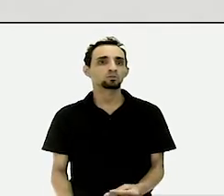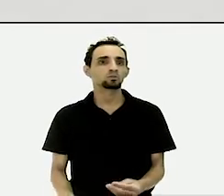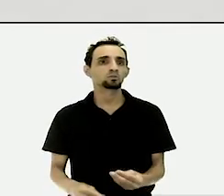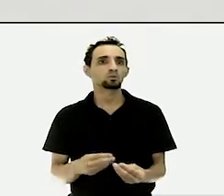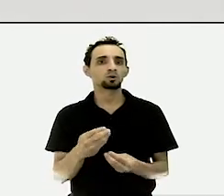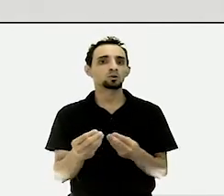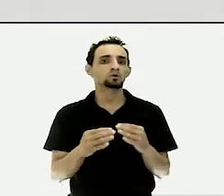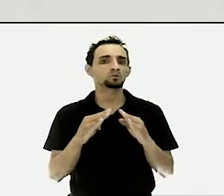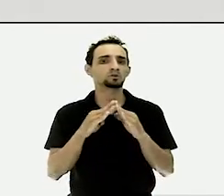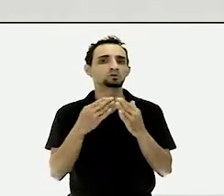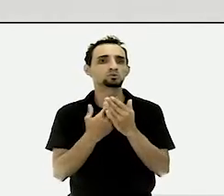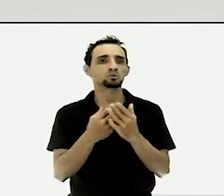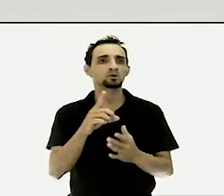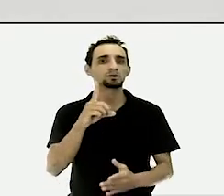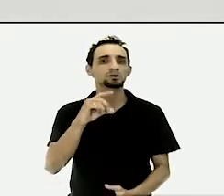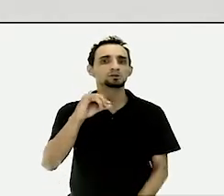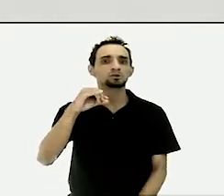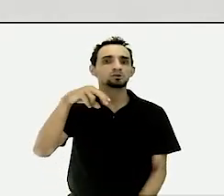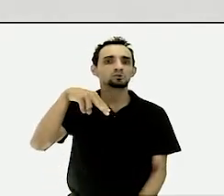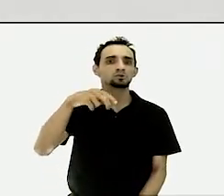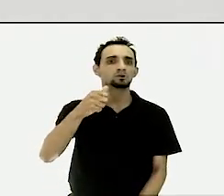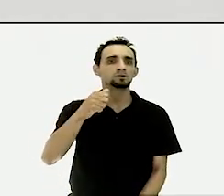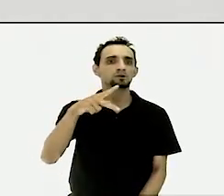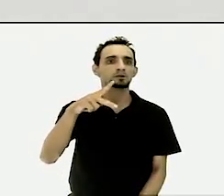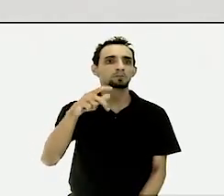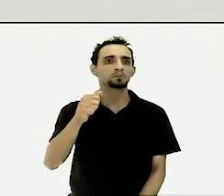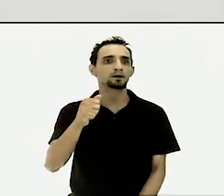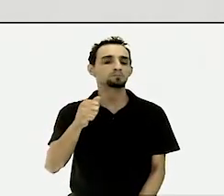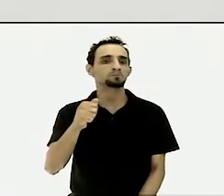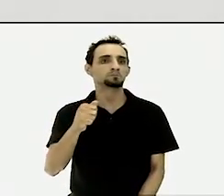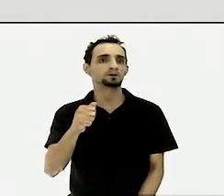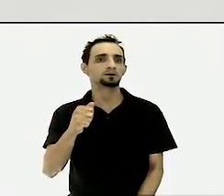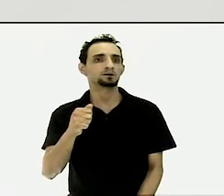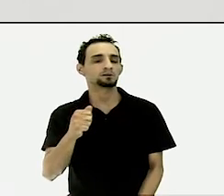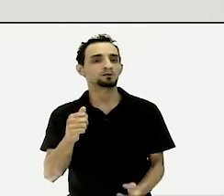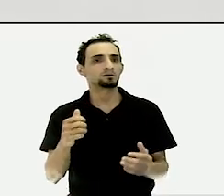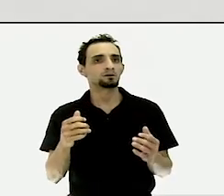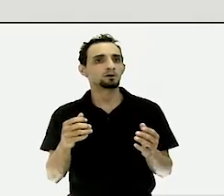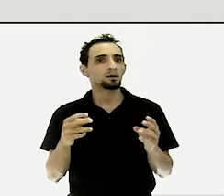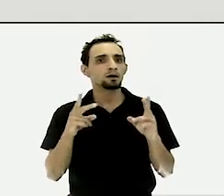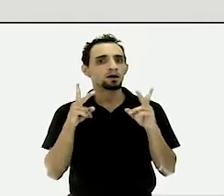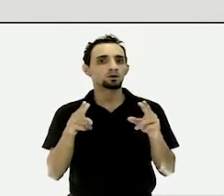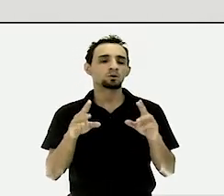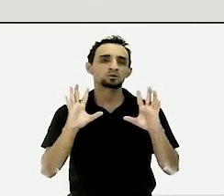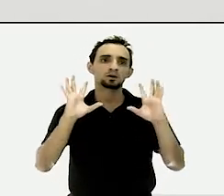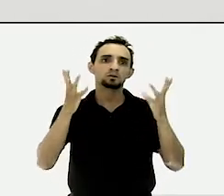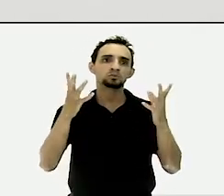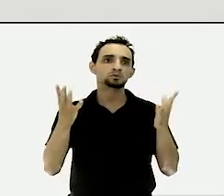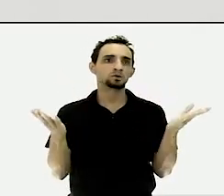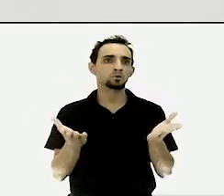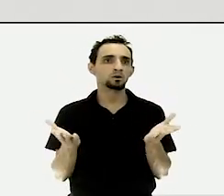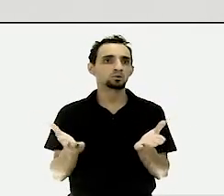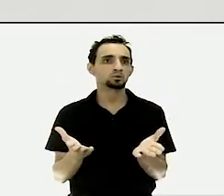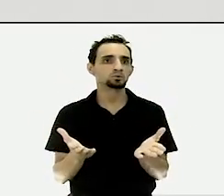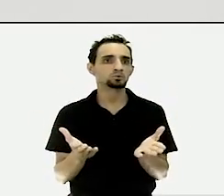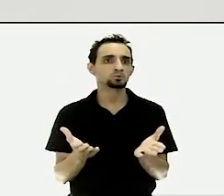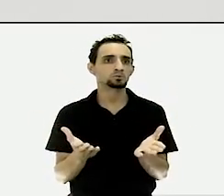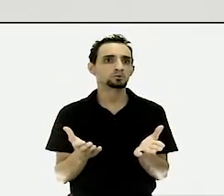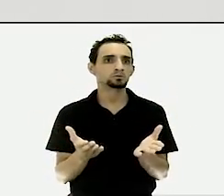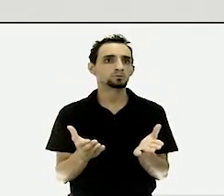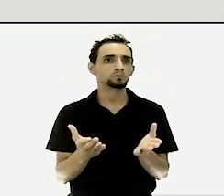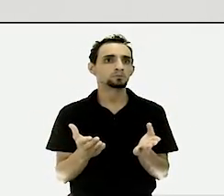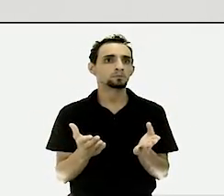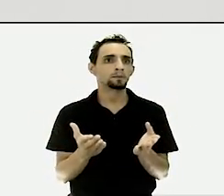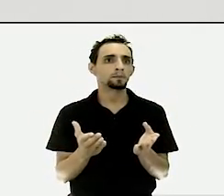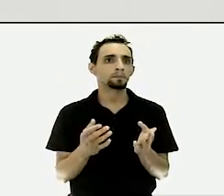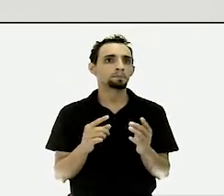professoras, não pudemos entregar ainda. Até os bombeiros foram fundamentais na época da DINAPA, né, que, infelizmente, um acidente que ocorreu. Então, assim, tem muita